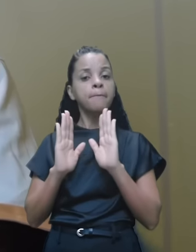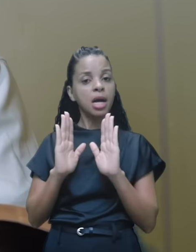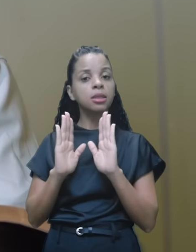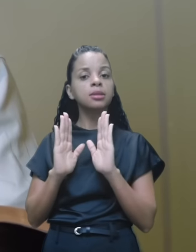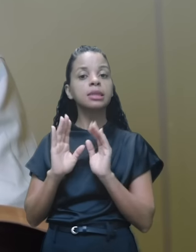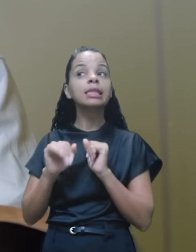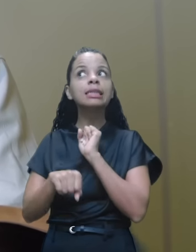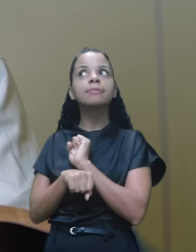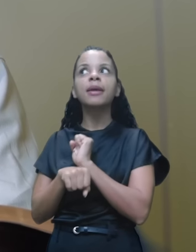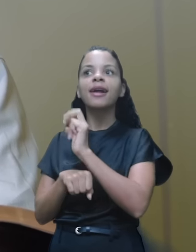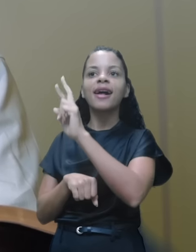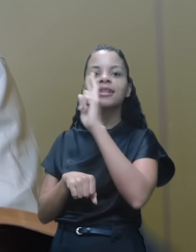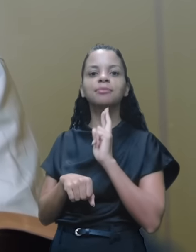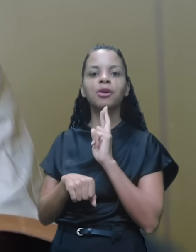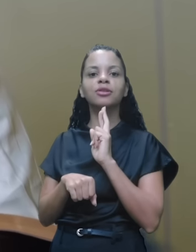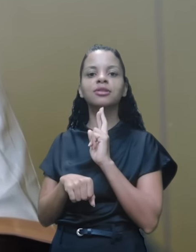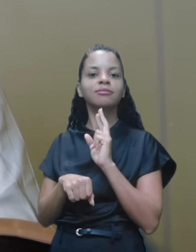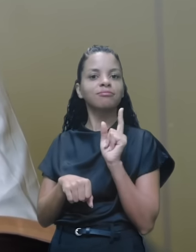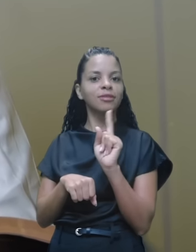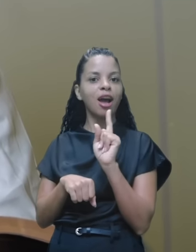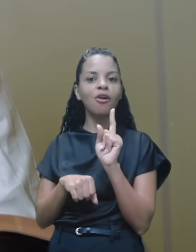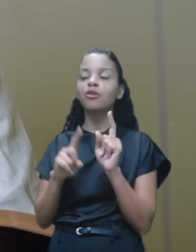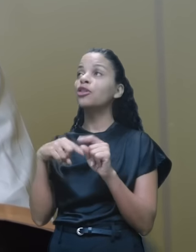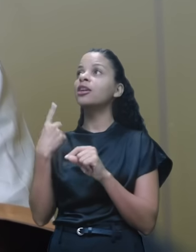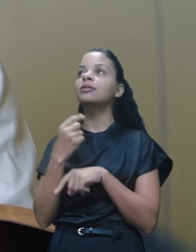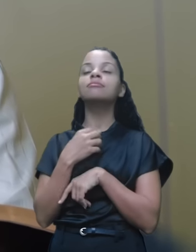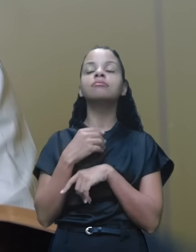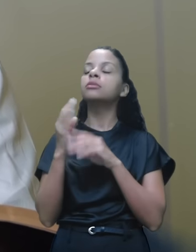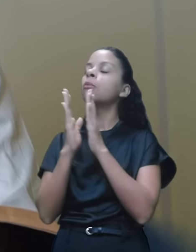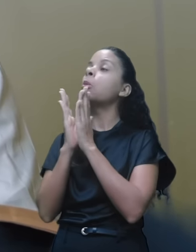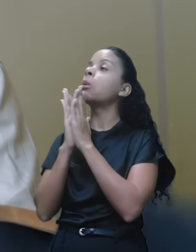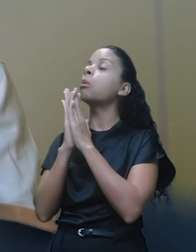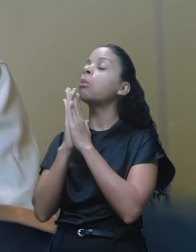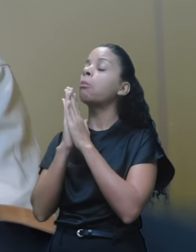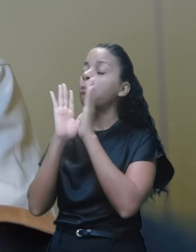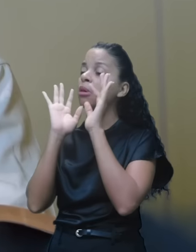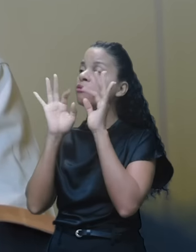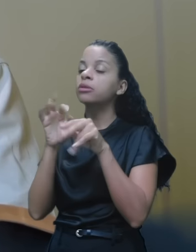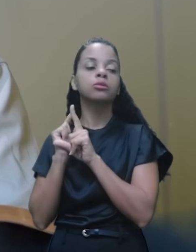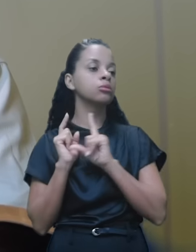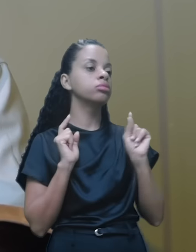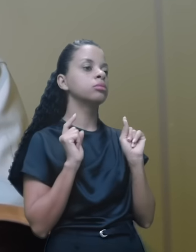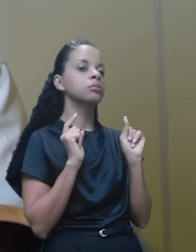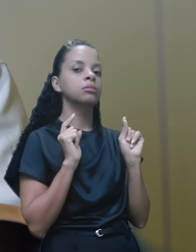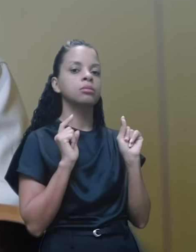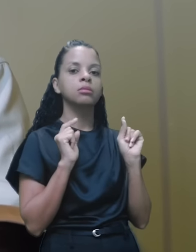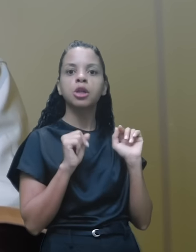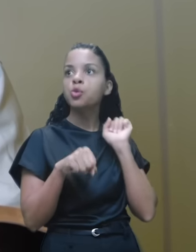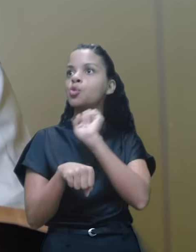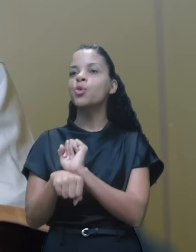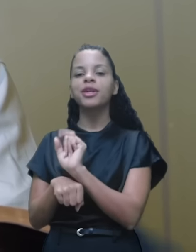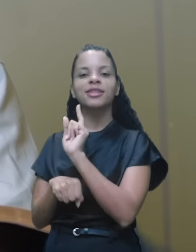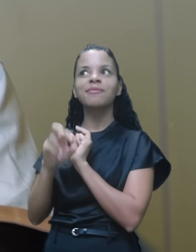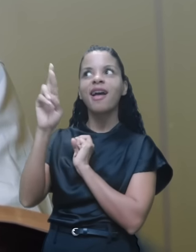momento seguinte para Jesus responder, a gente volta para as nossas atividades. Então é muito parecido a atitude,